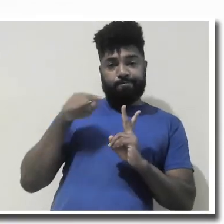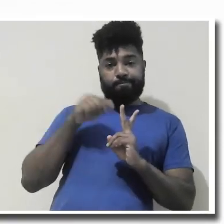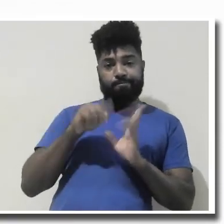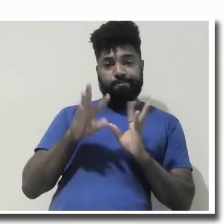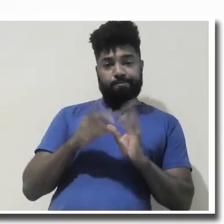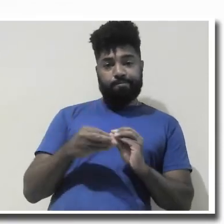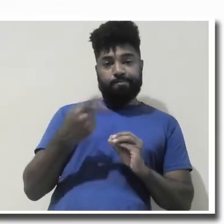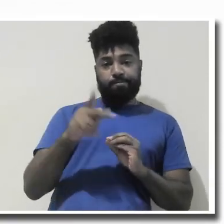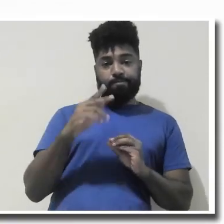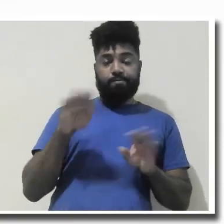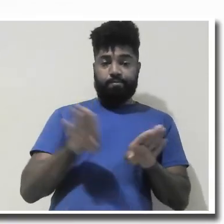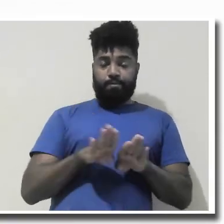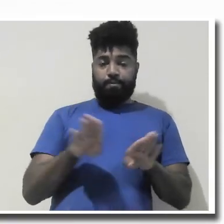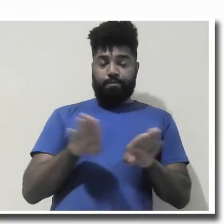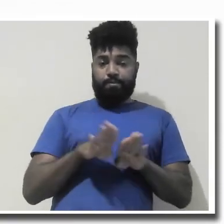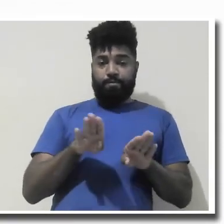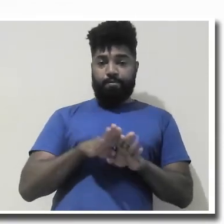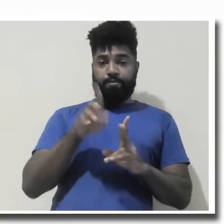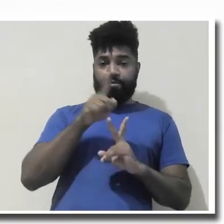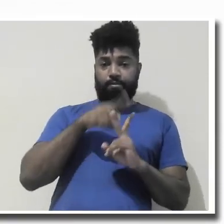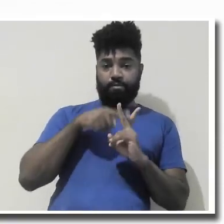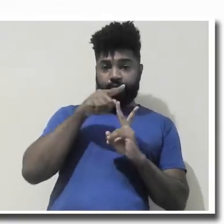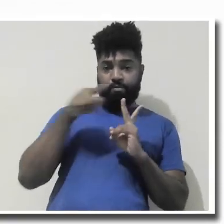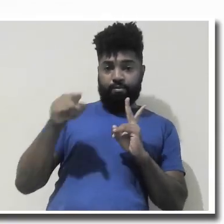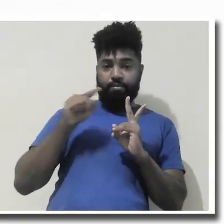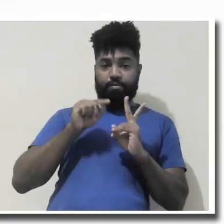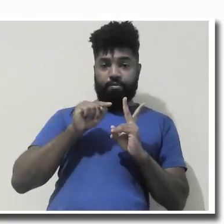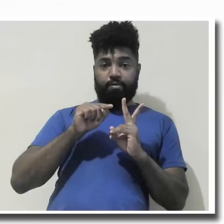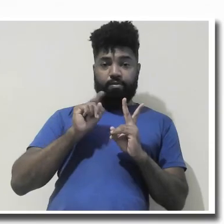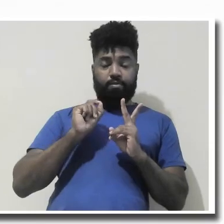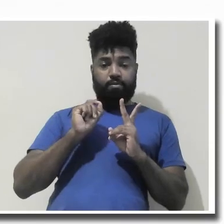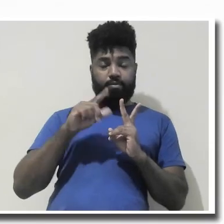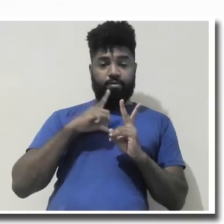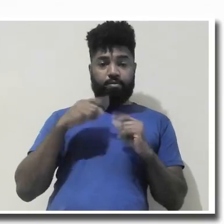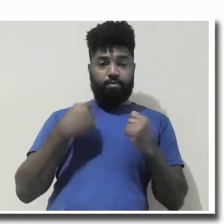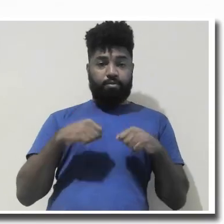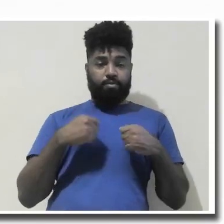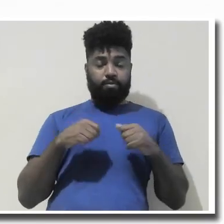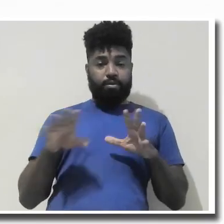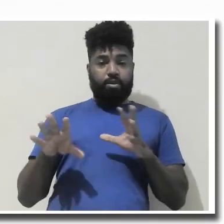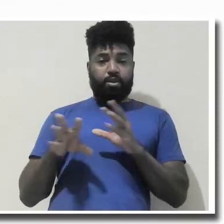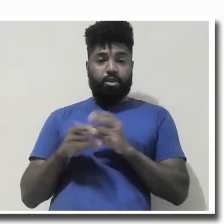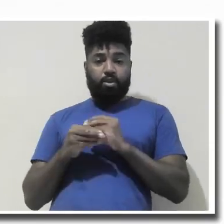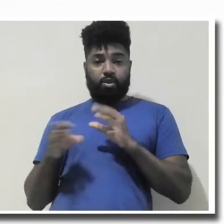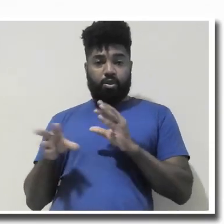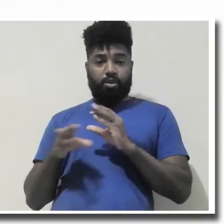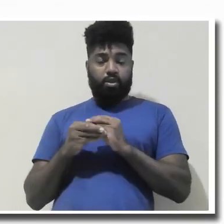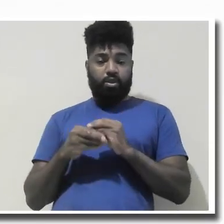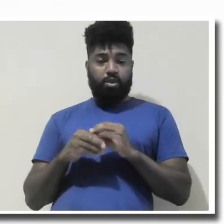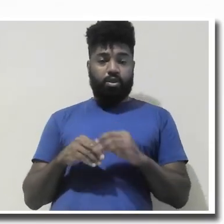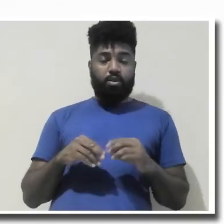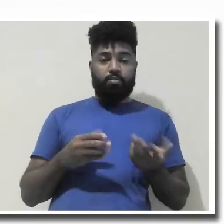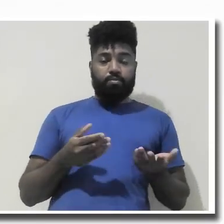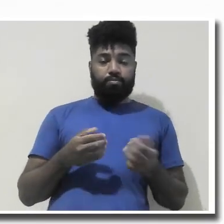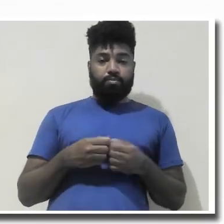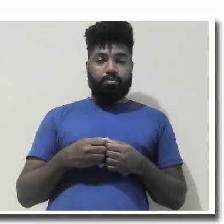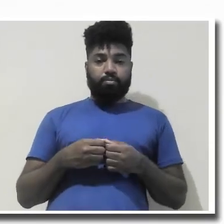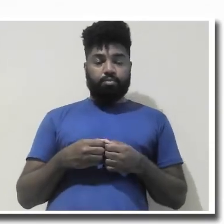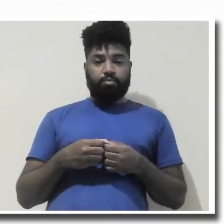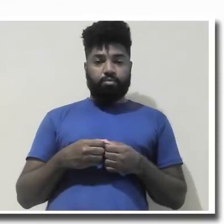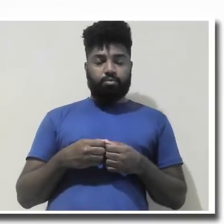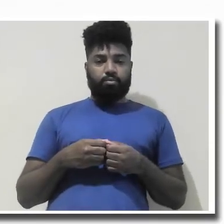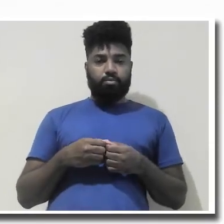Porém, essa raiz quadrada depende da soma de 2